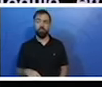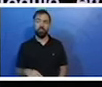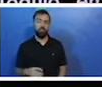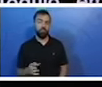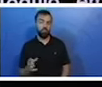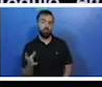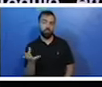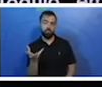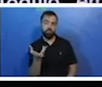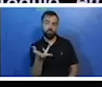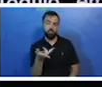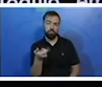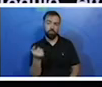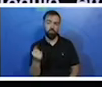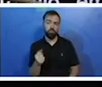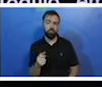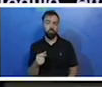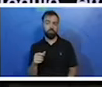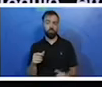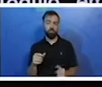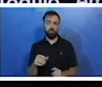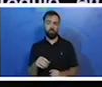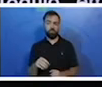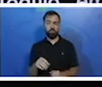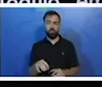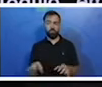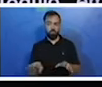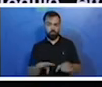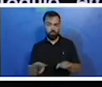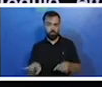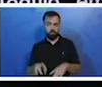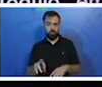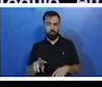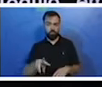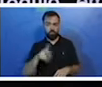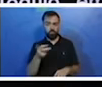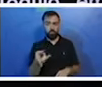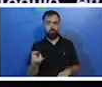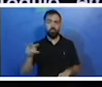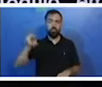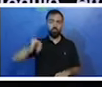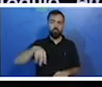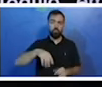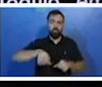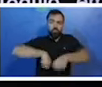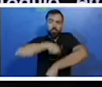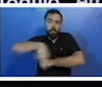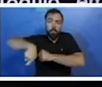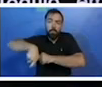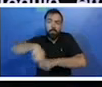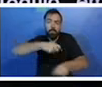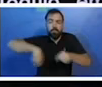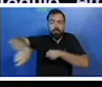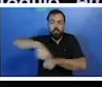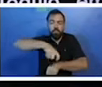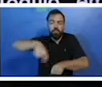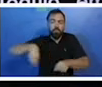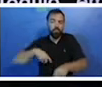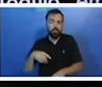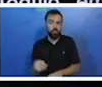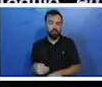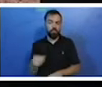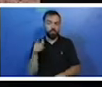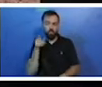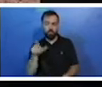habilidades e manobras que são feitas com a bicicleta do BMX. Então ela é parecida, bem parecida, são